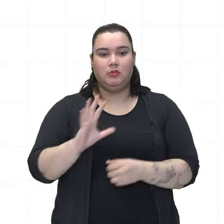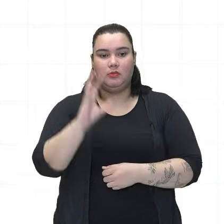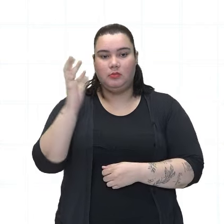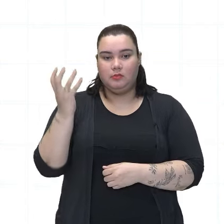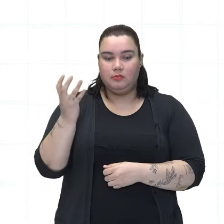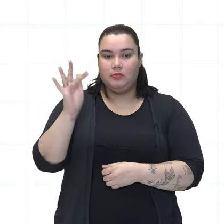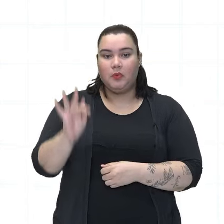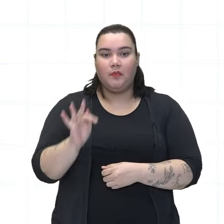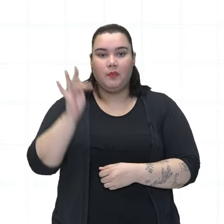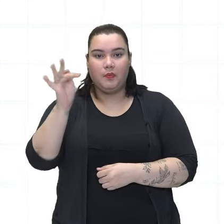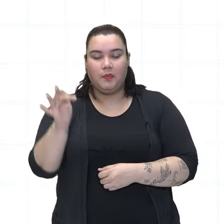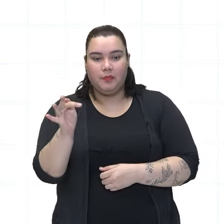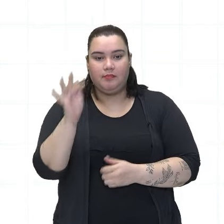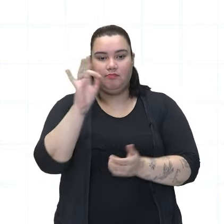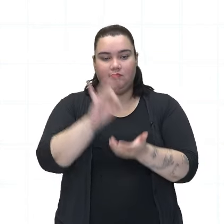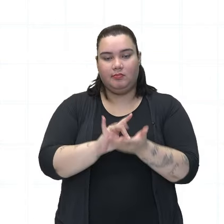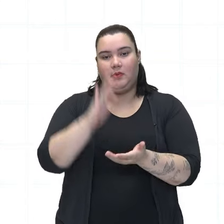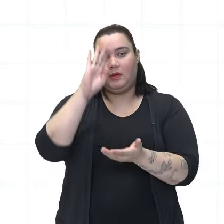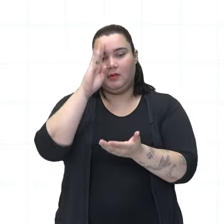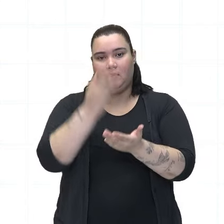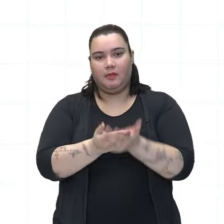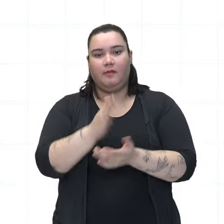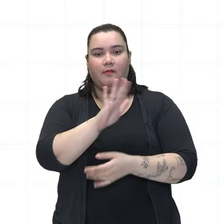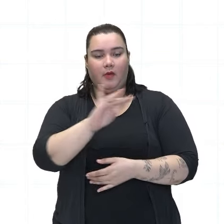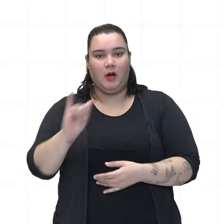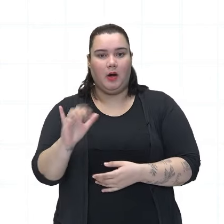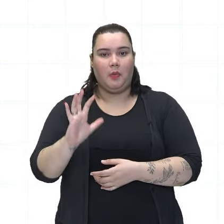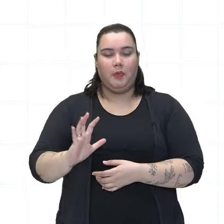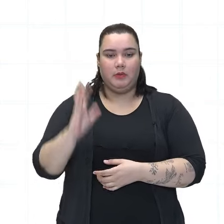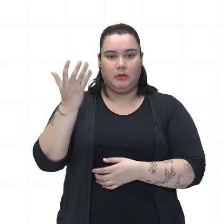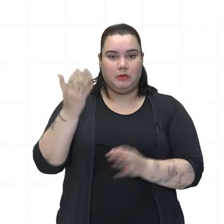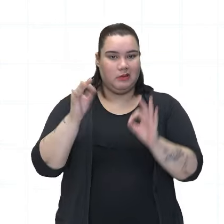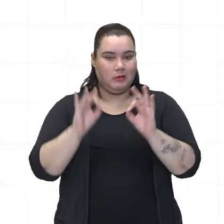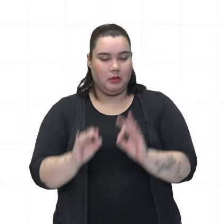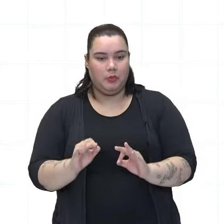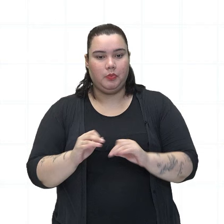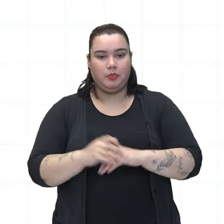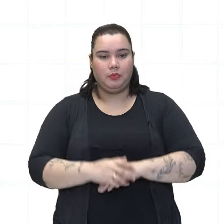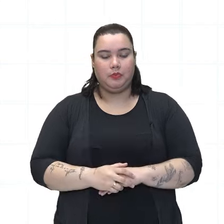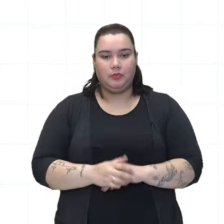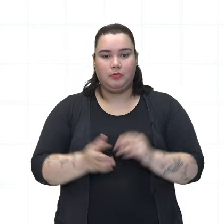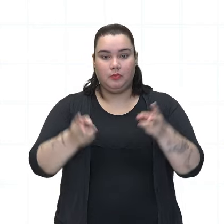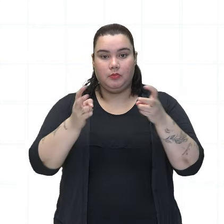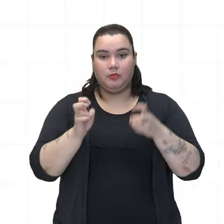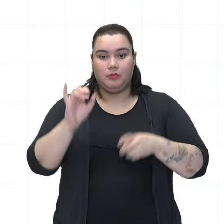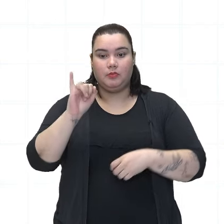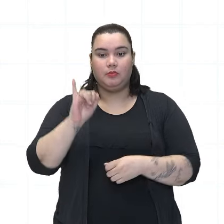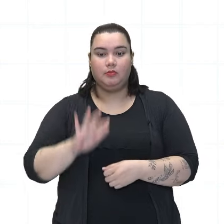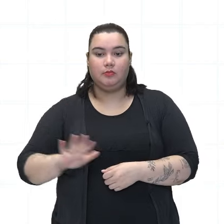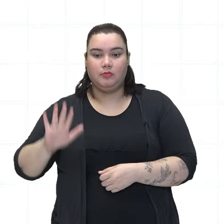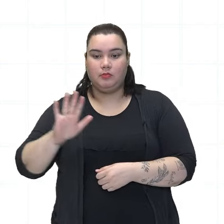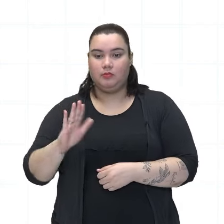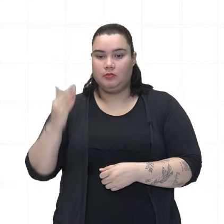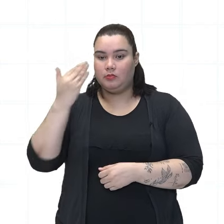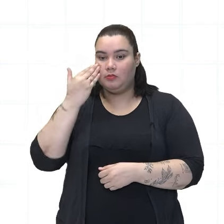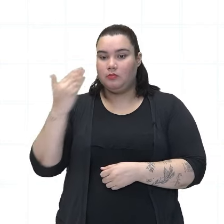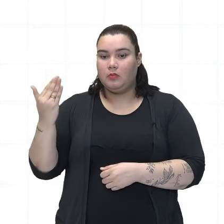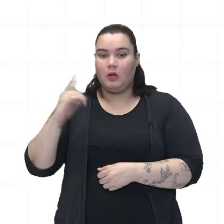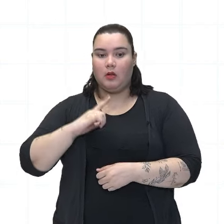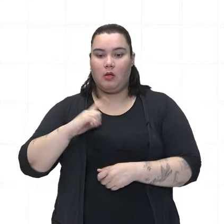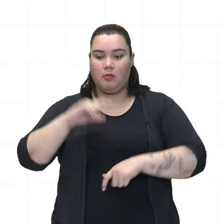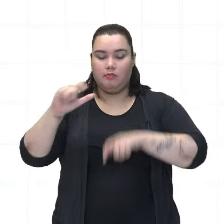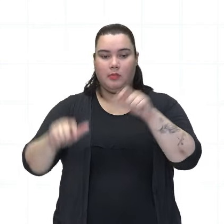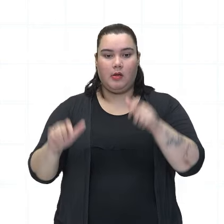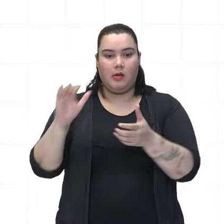futuro próximo, que temos certeza de que irão acontecer. Observe essa imagem aí, você tem um casal, né,